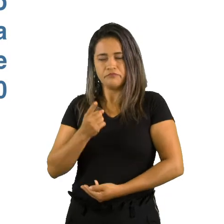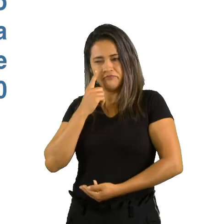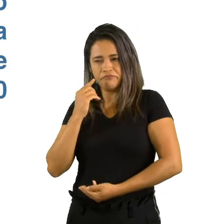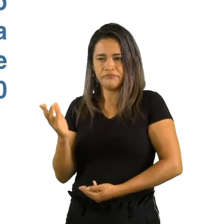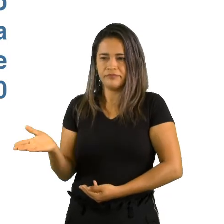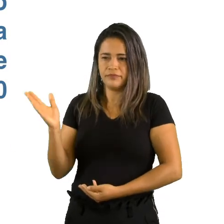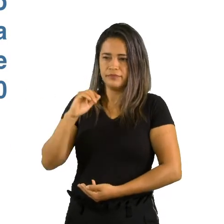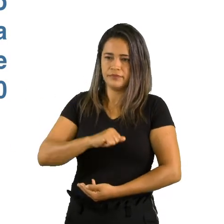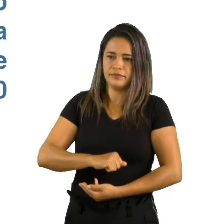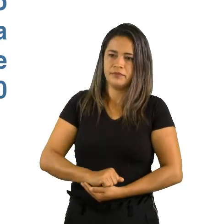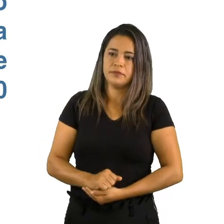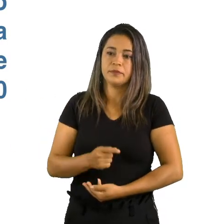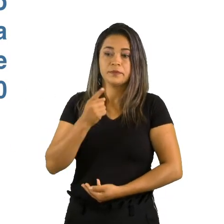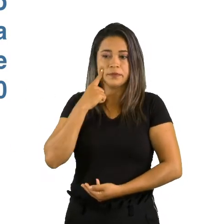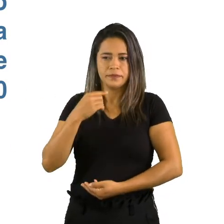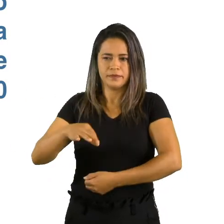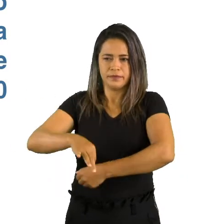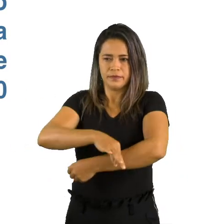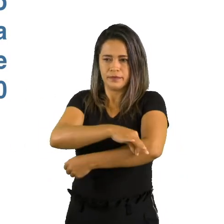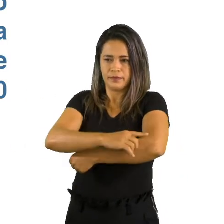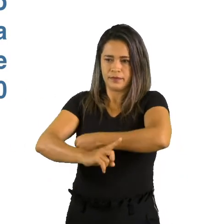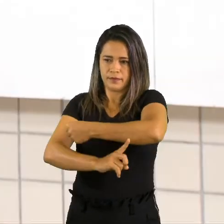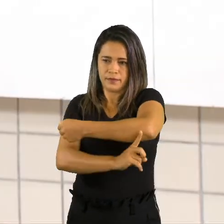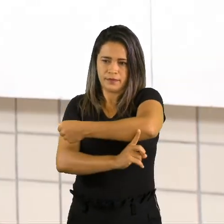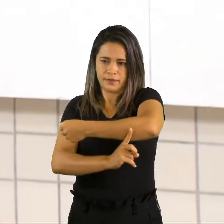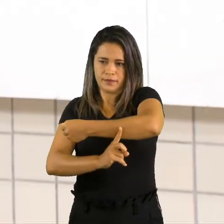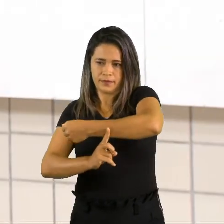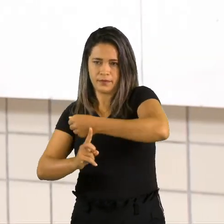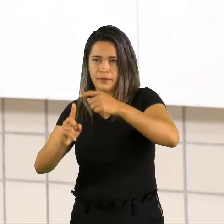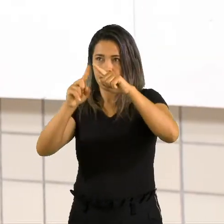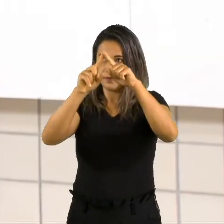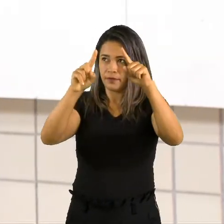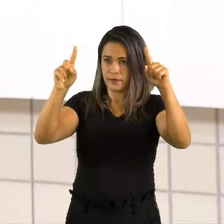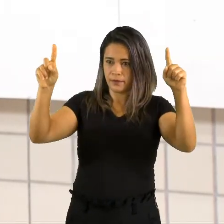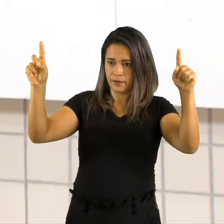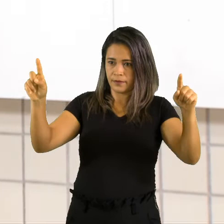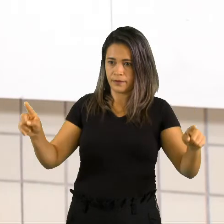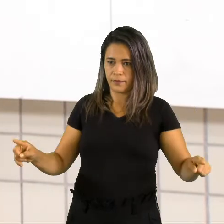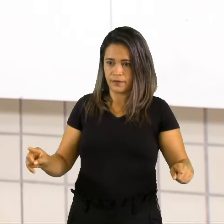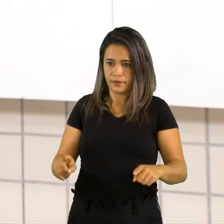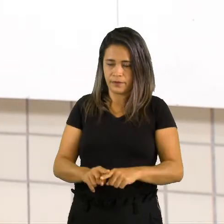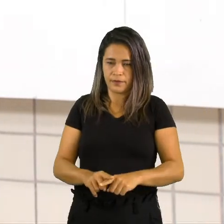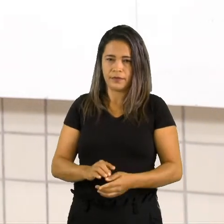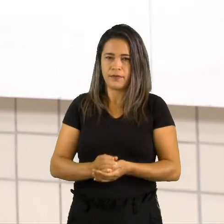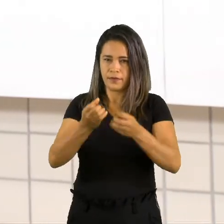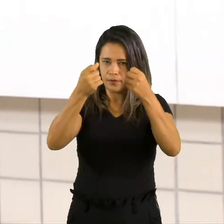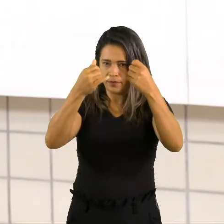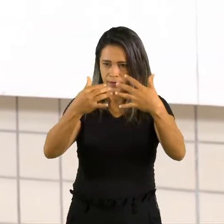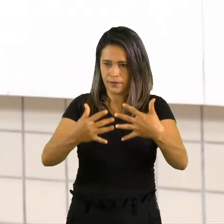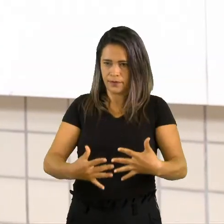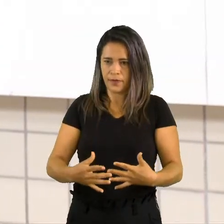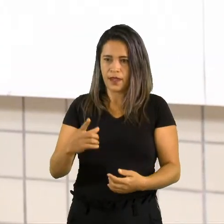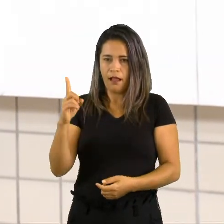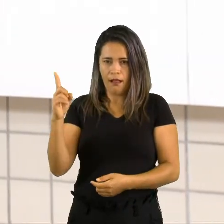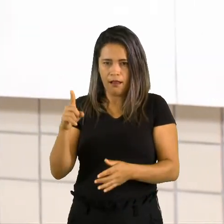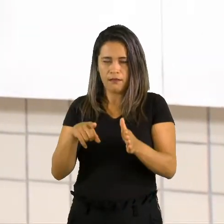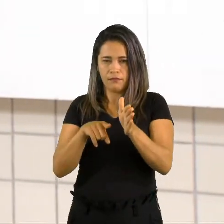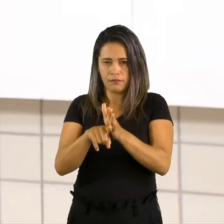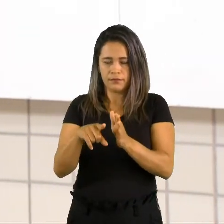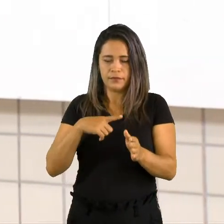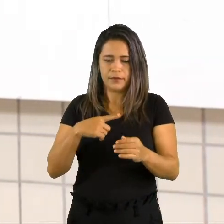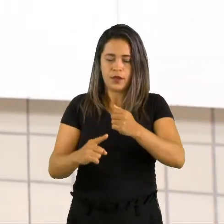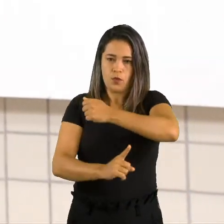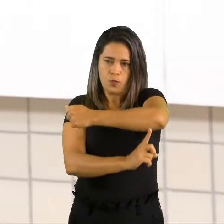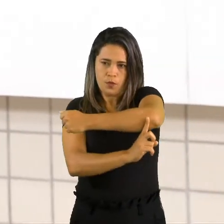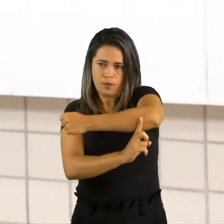pessoal. Vamos fazer essa reta aqui no quadro para eu poder explicar para vocês. Lá no probleminha tem uma reta